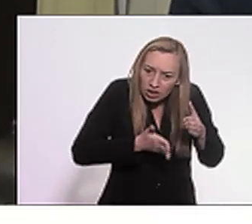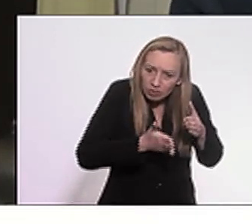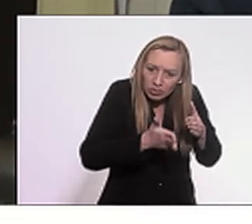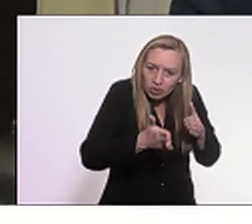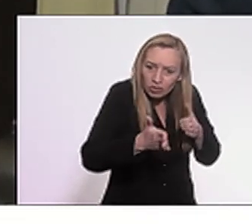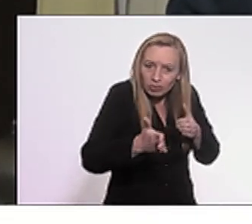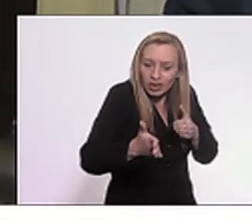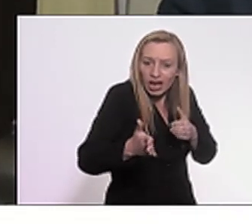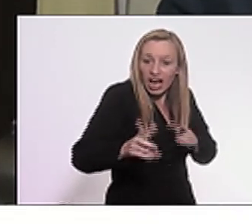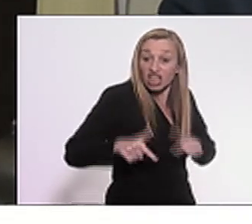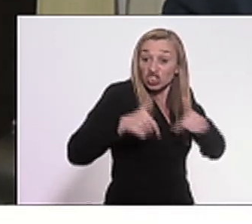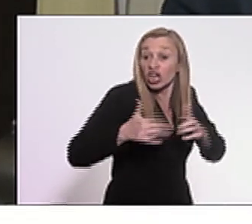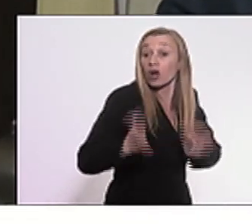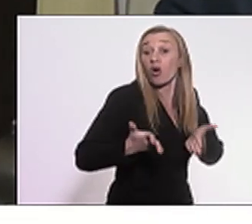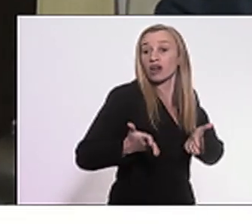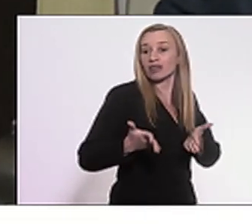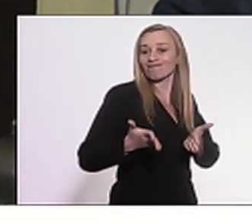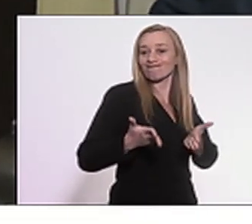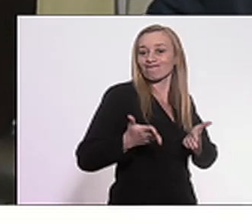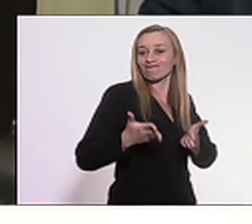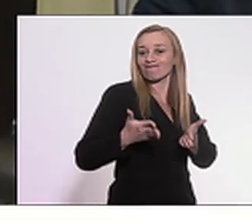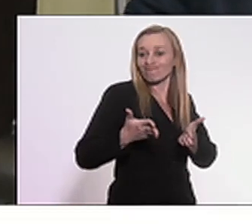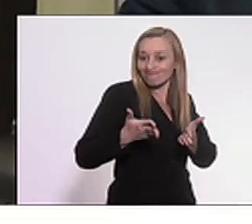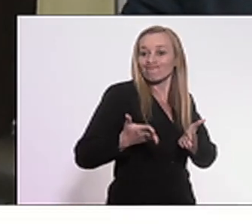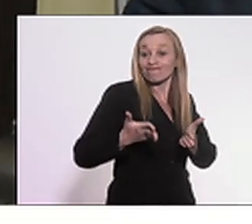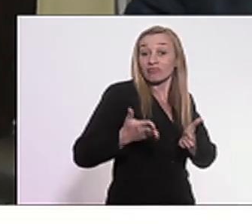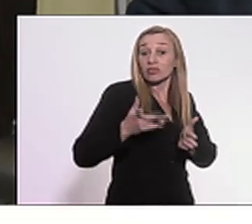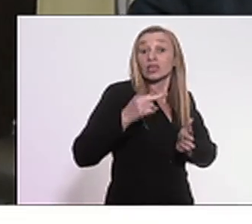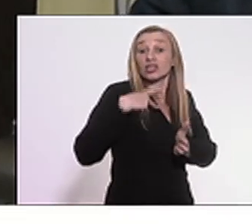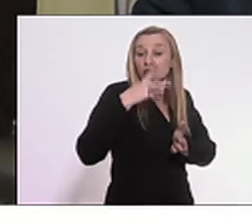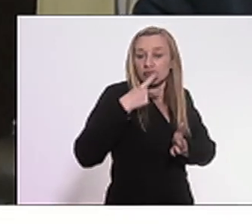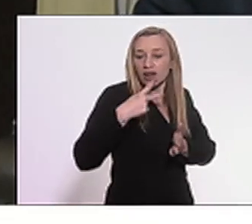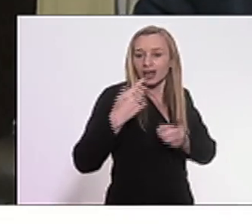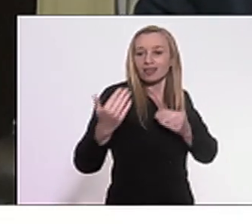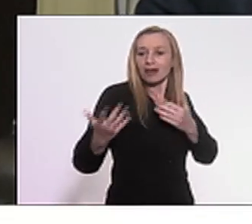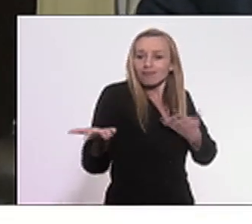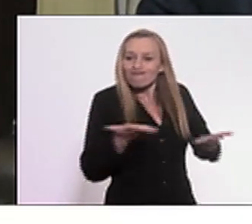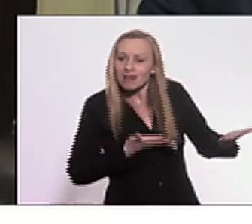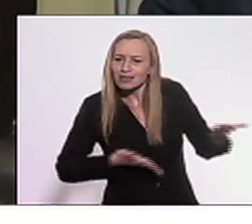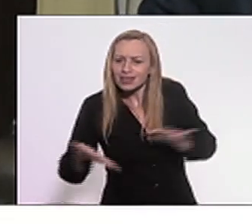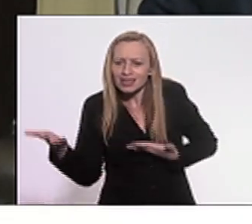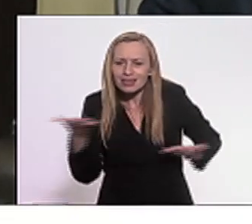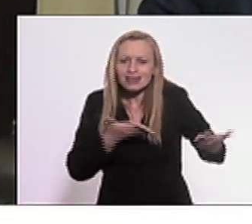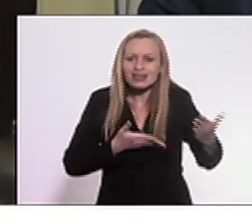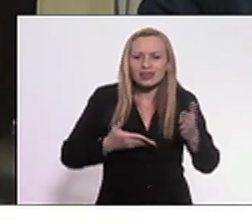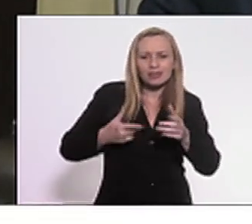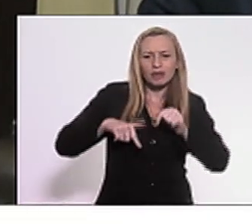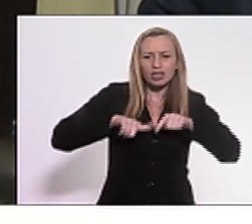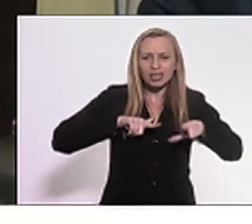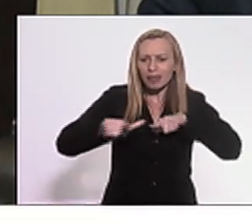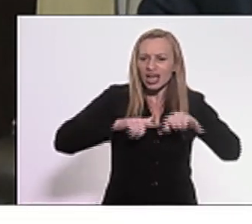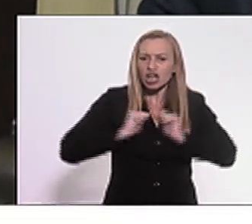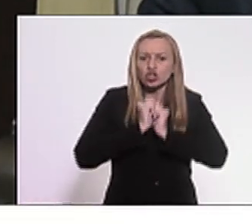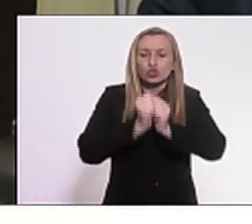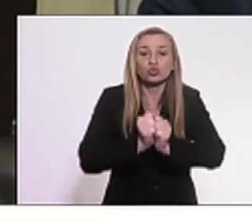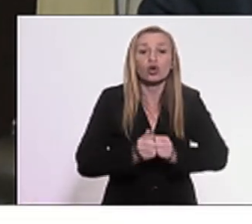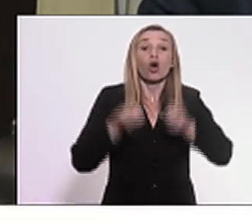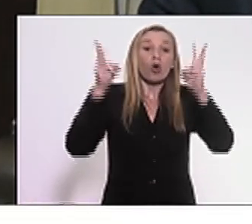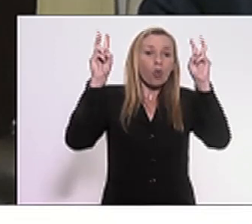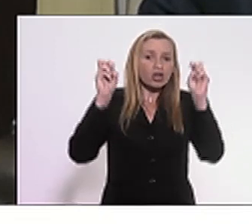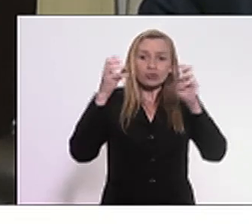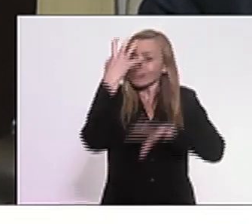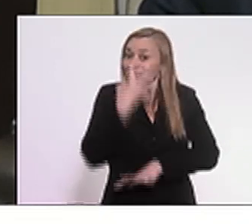agora, que foi falado em relação a fazer parcerias, para se trabalhar junto. A questão é